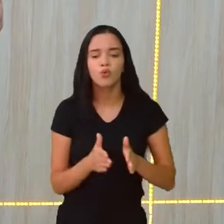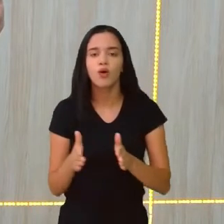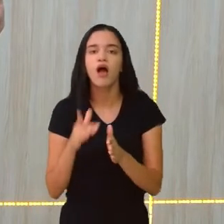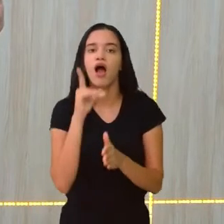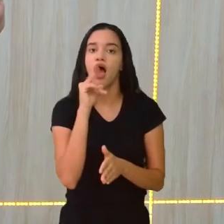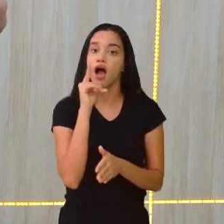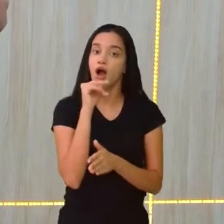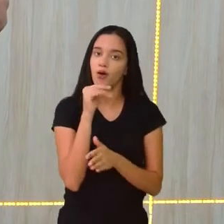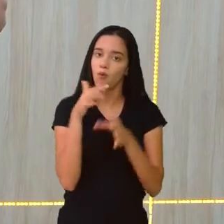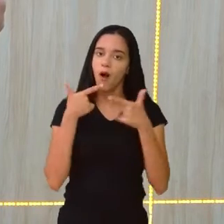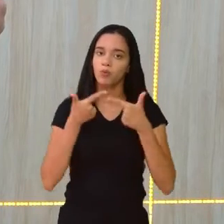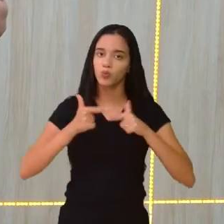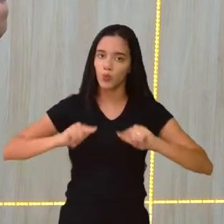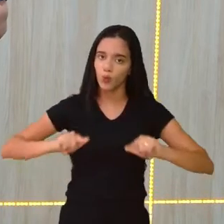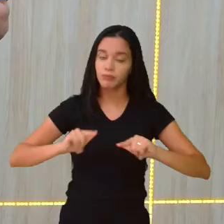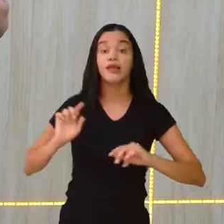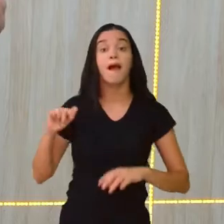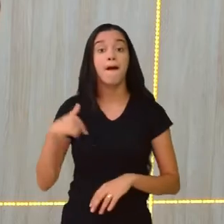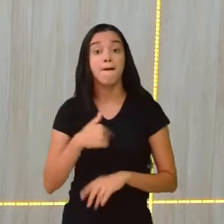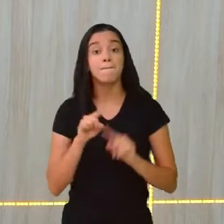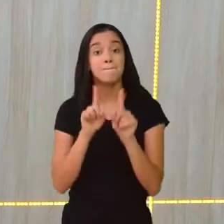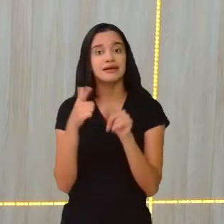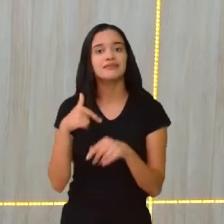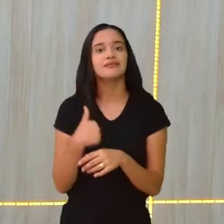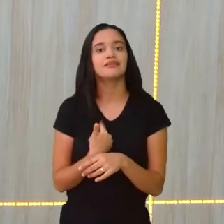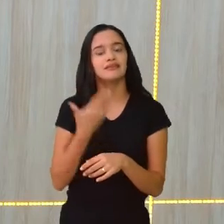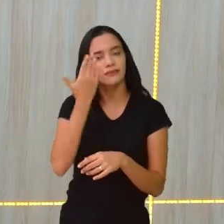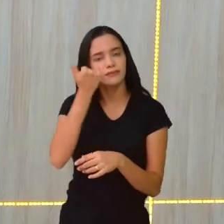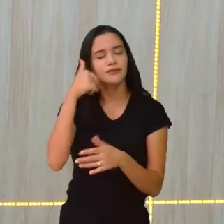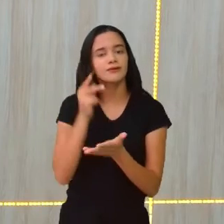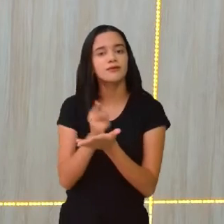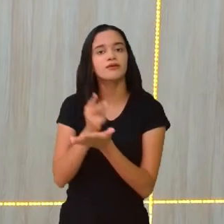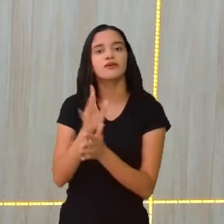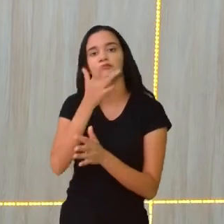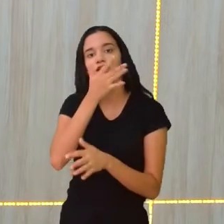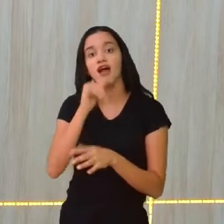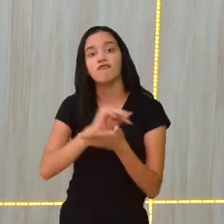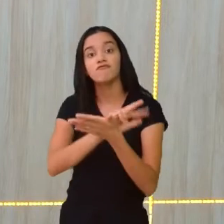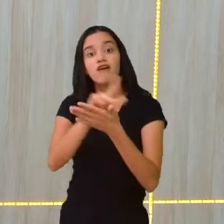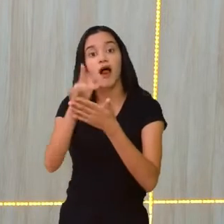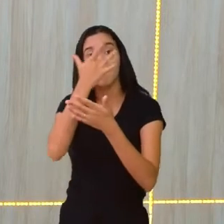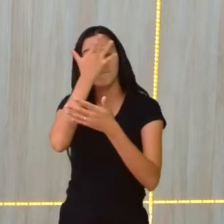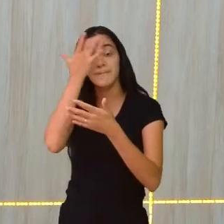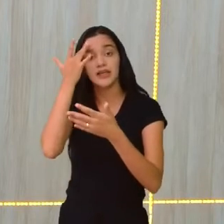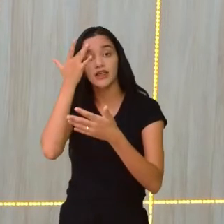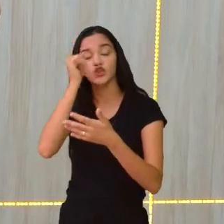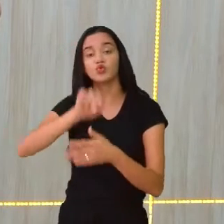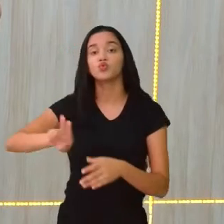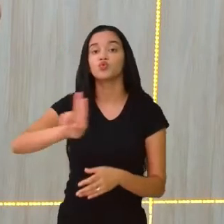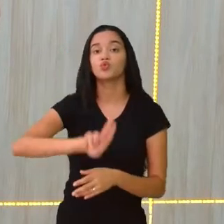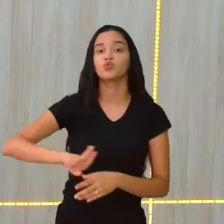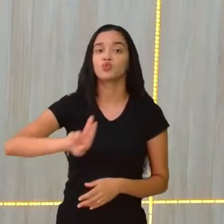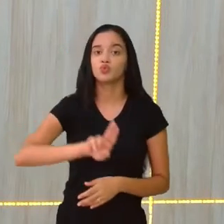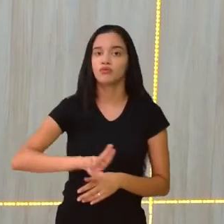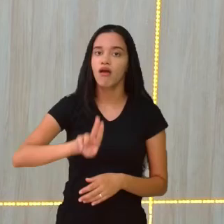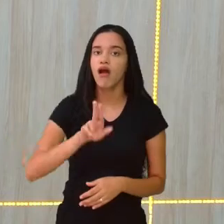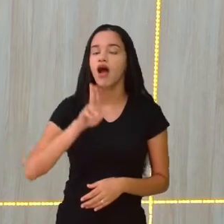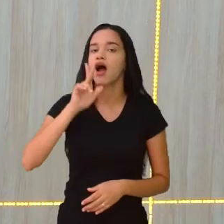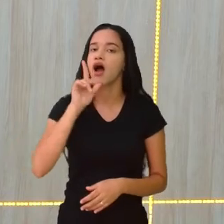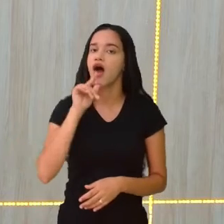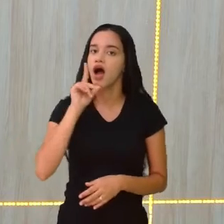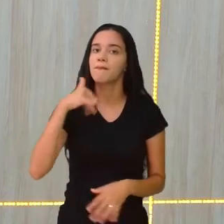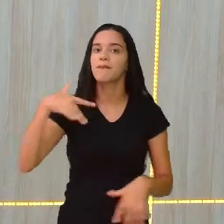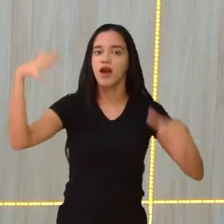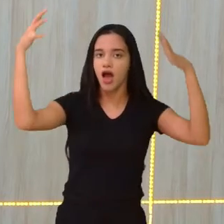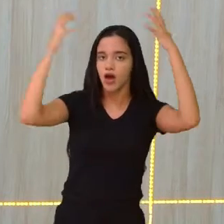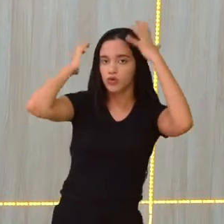água limpa. Mas sabendo sempre que muitas pessoas ainda utilizam, nas populações ribeirinhas, utilizam essa água para